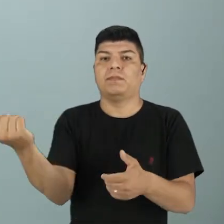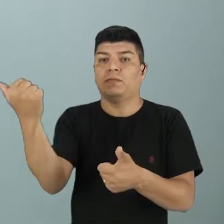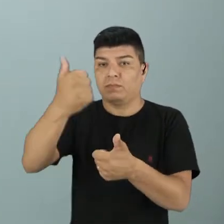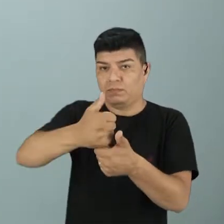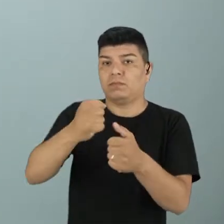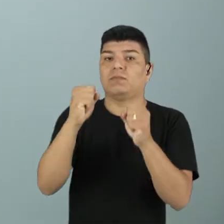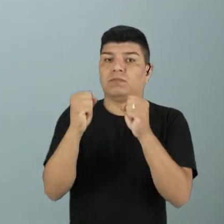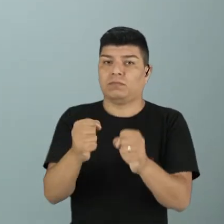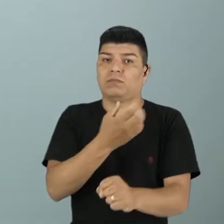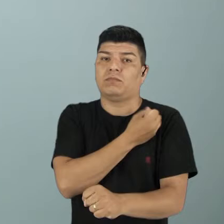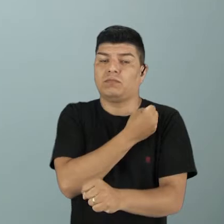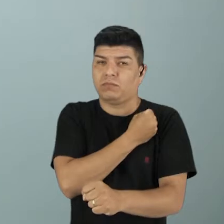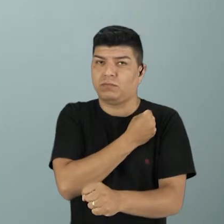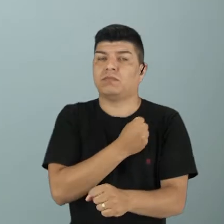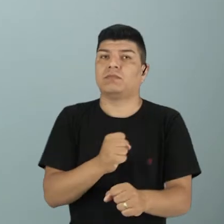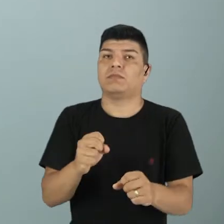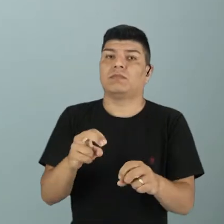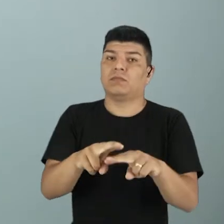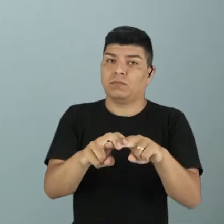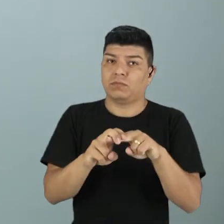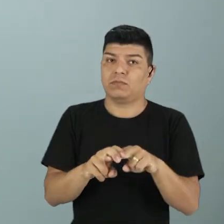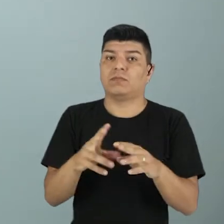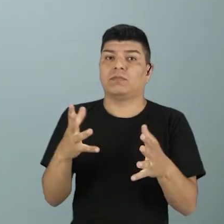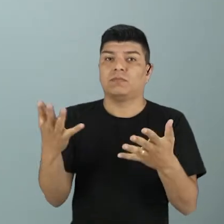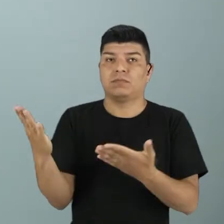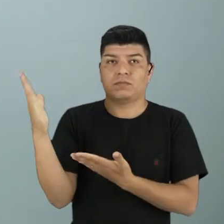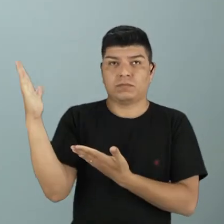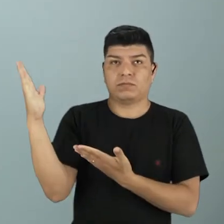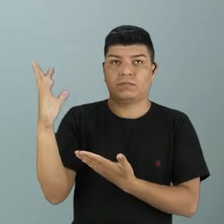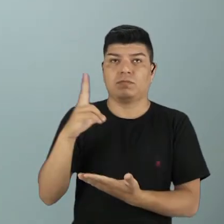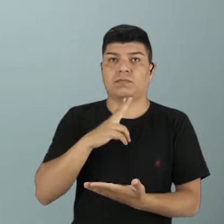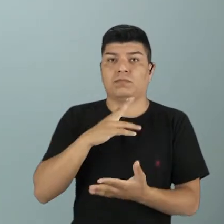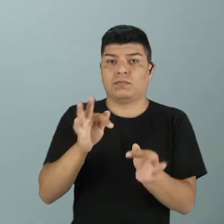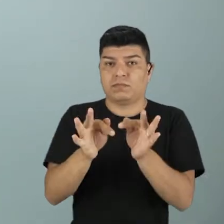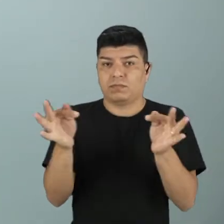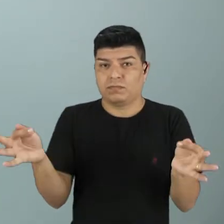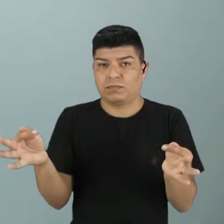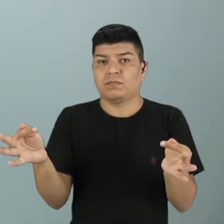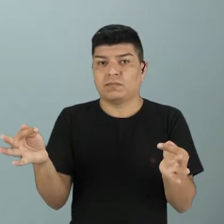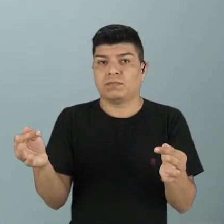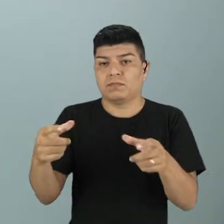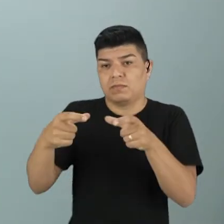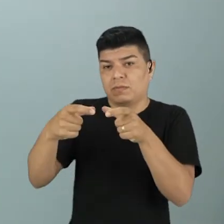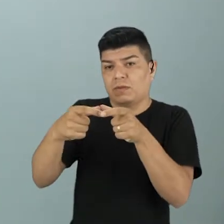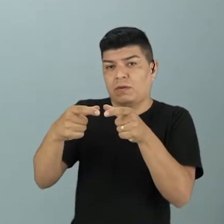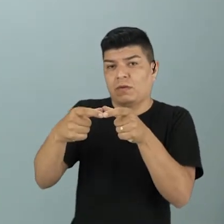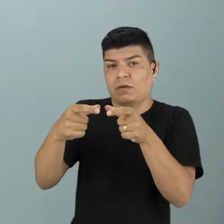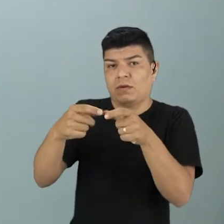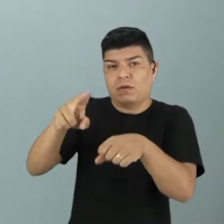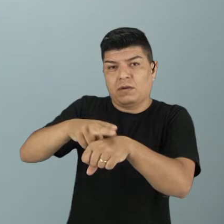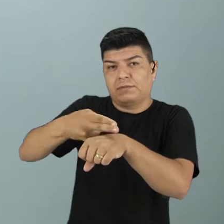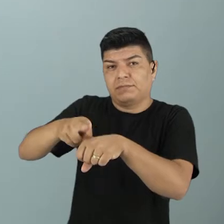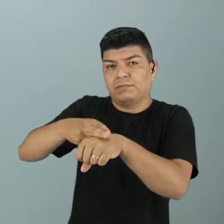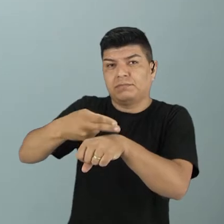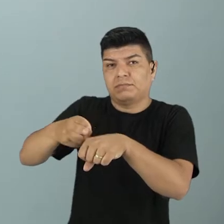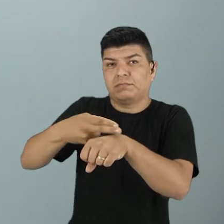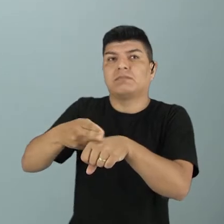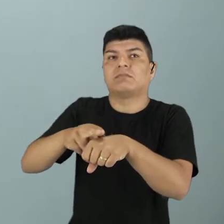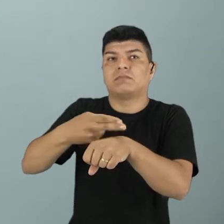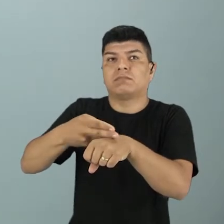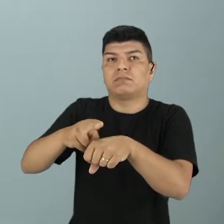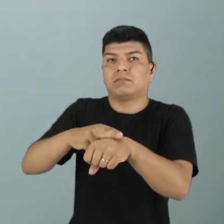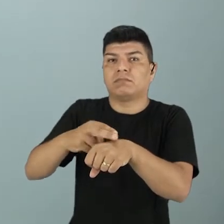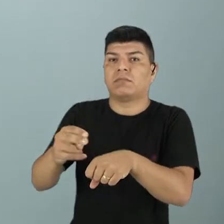outro numeral que você quiser. Aí a gente tem a bar of chocolate, uma barra de chocolate, 4 bars of